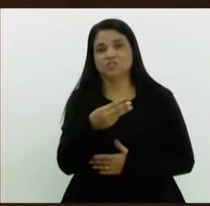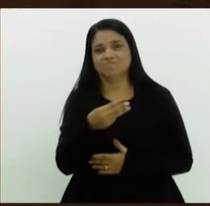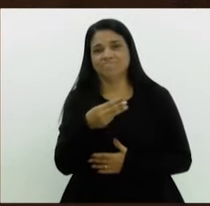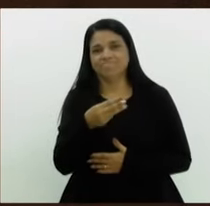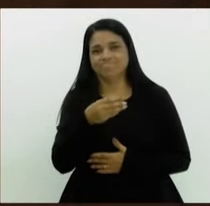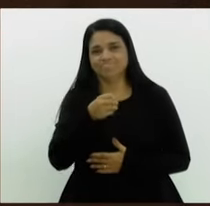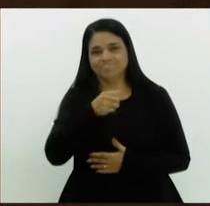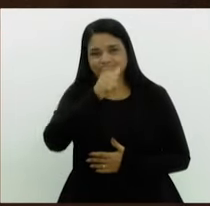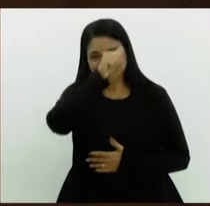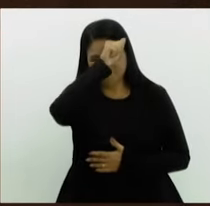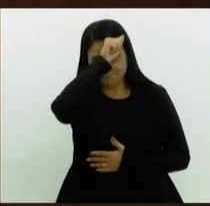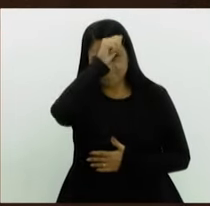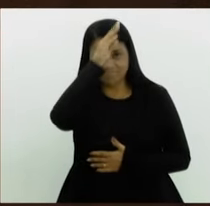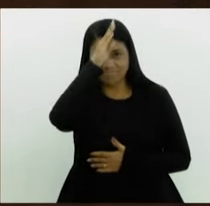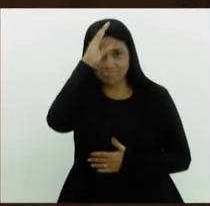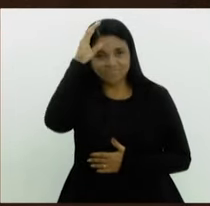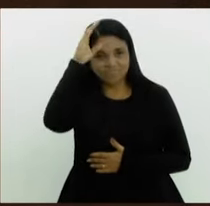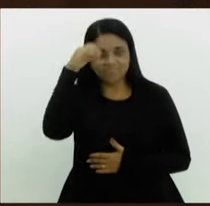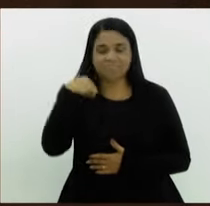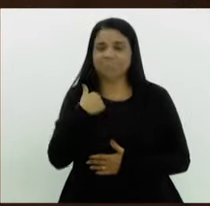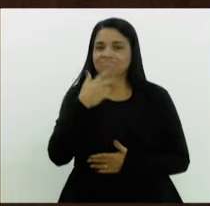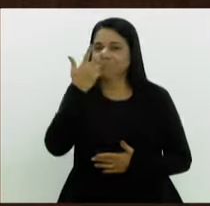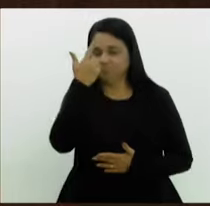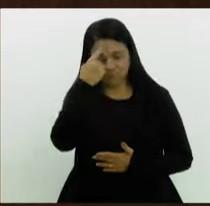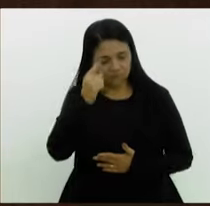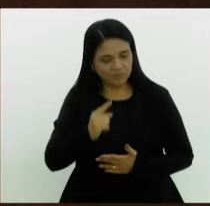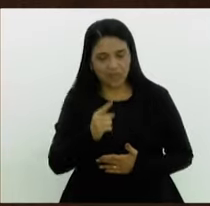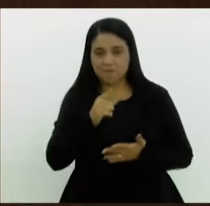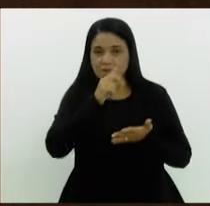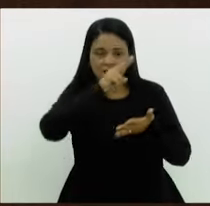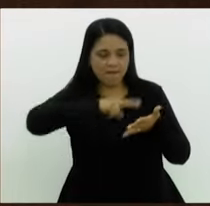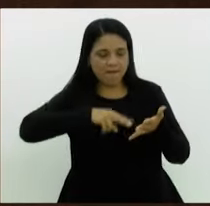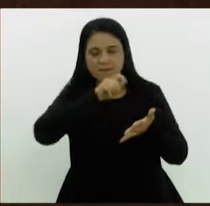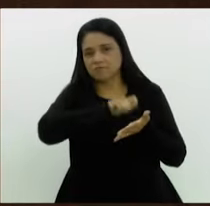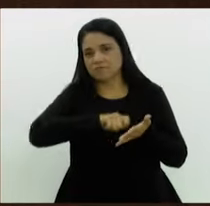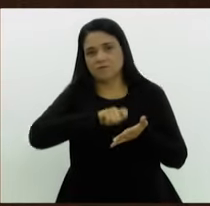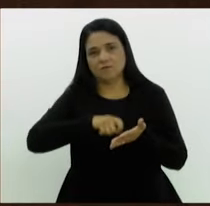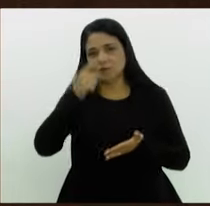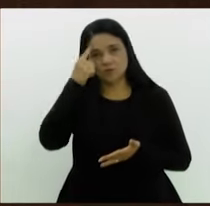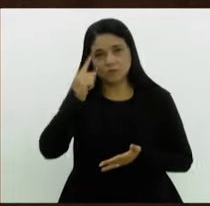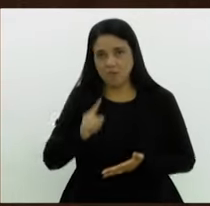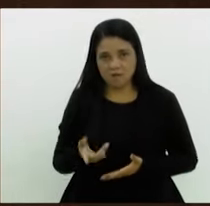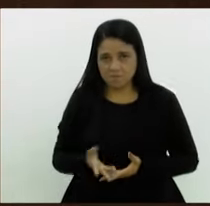de analfabetos que não sabem sequer ler ou escrever. Muito obrigado, presidente.